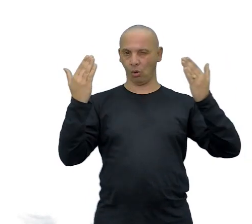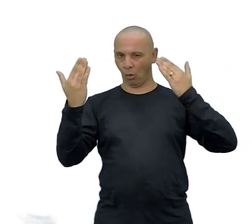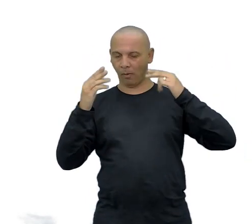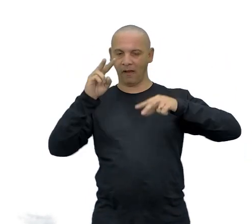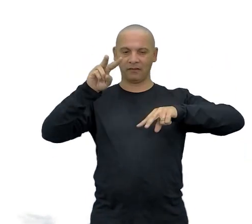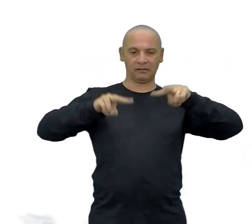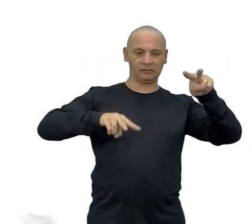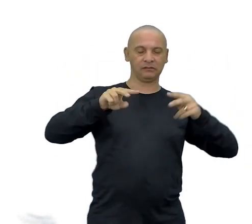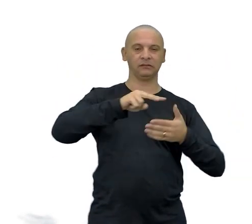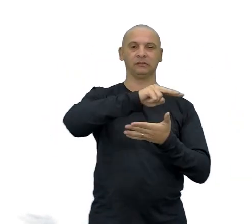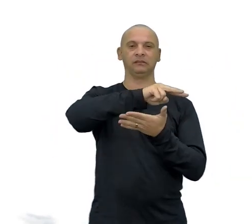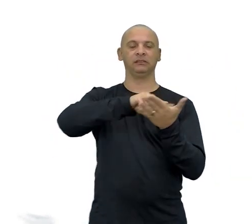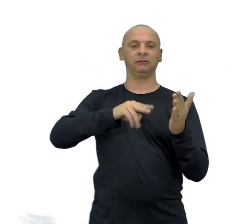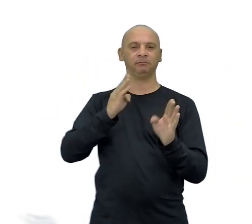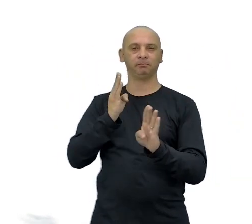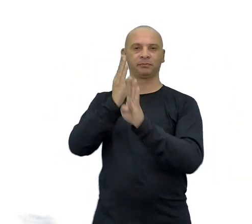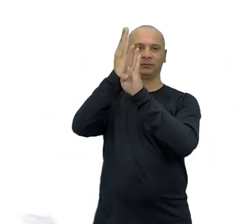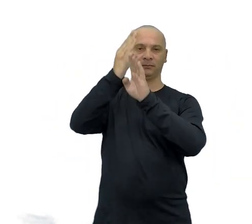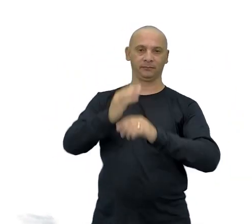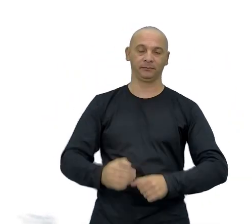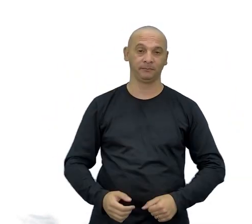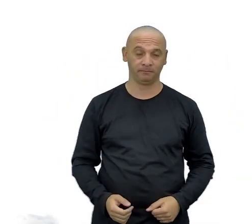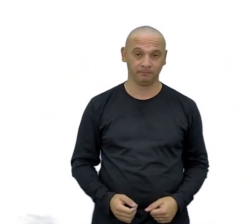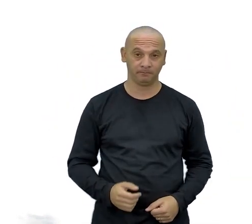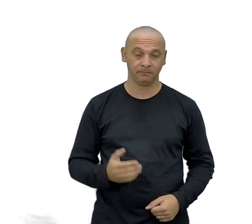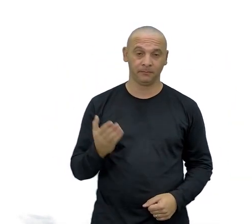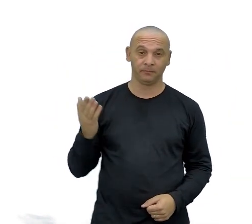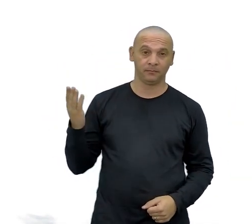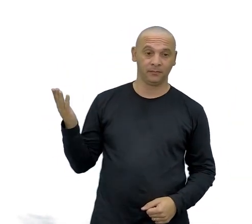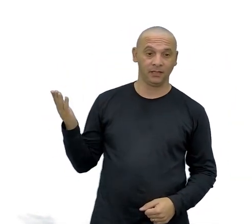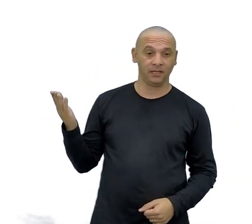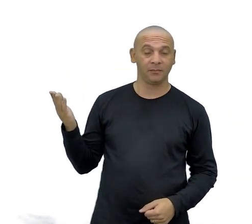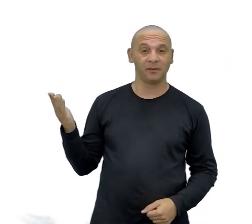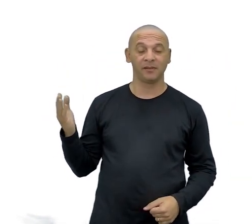comparar, ler e identificar. Próximo.